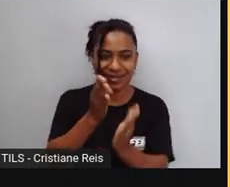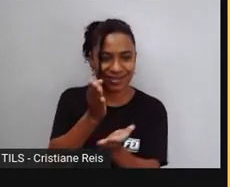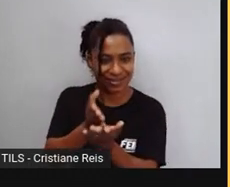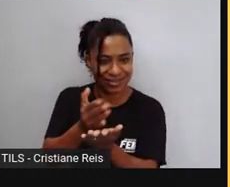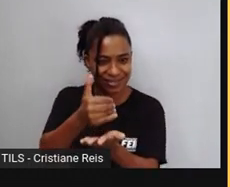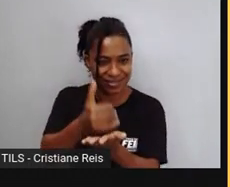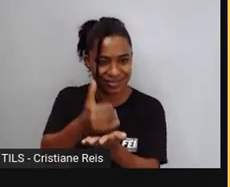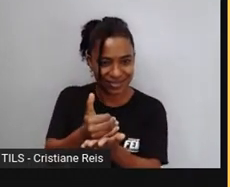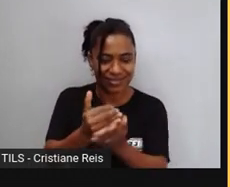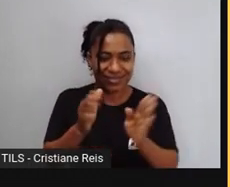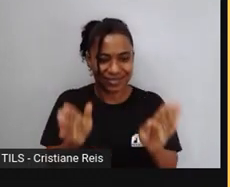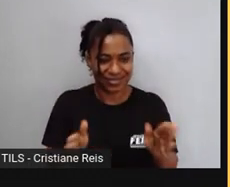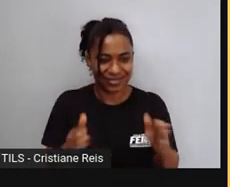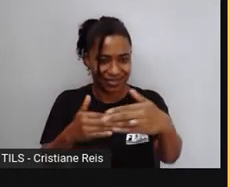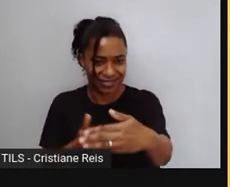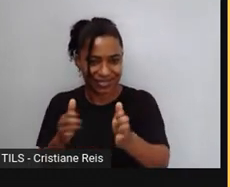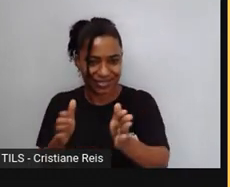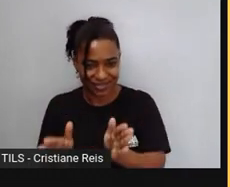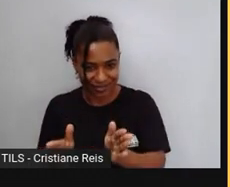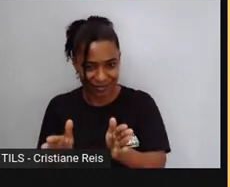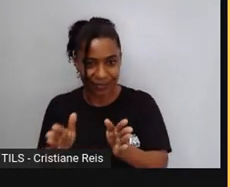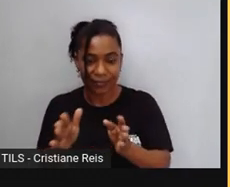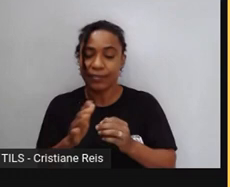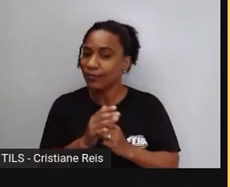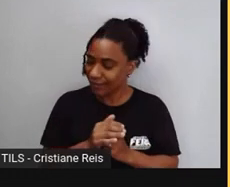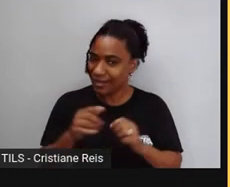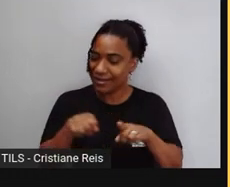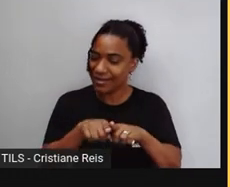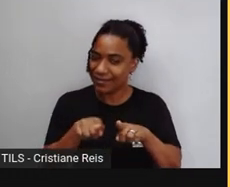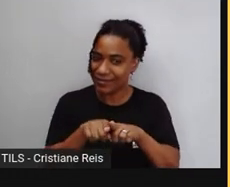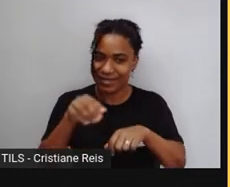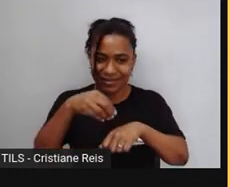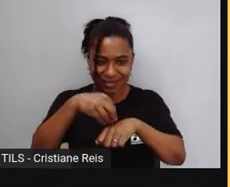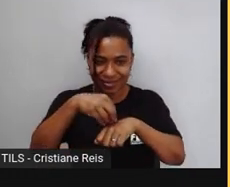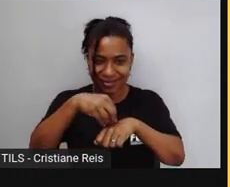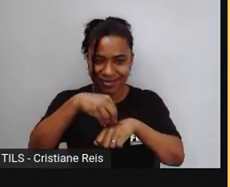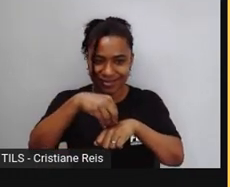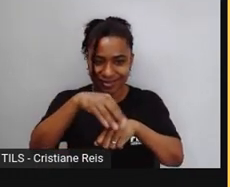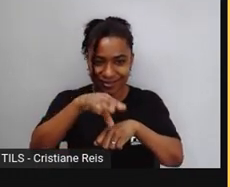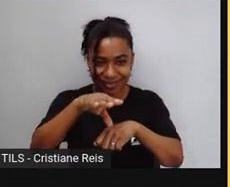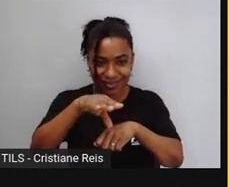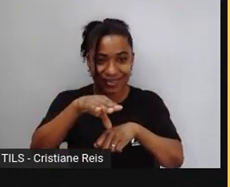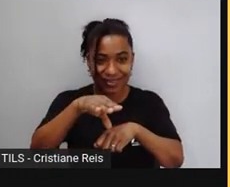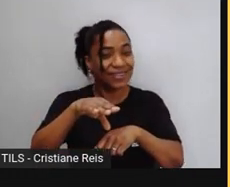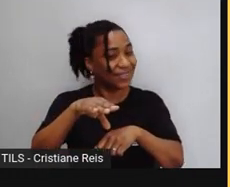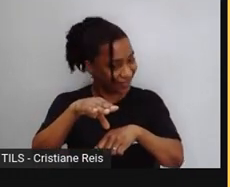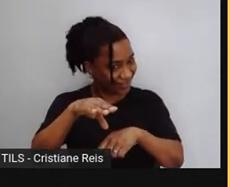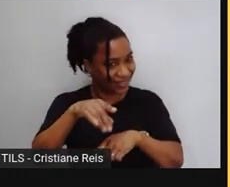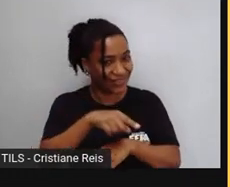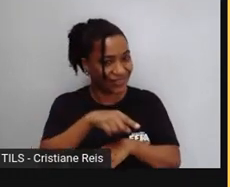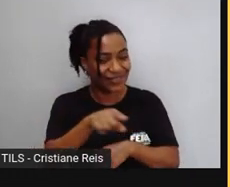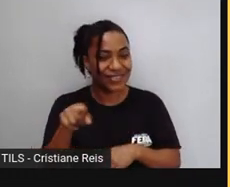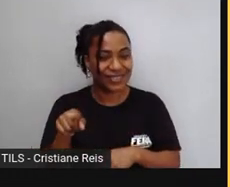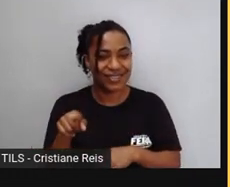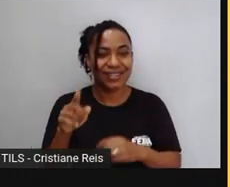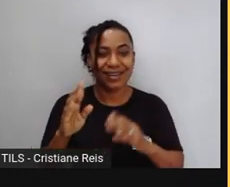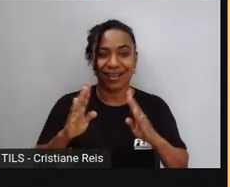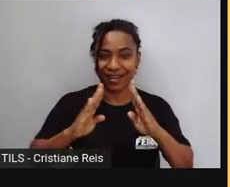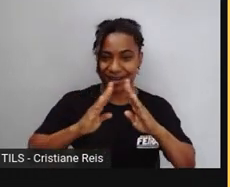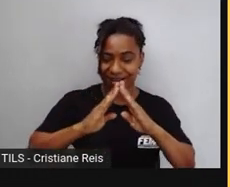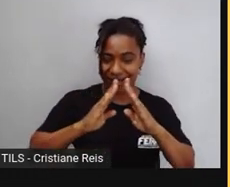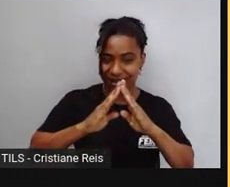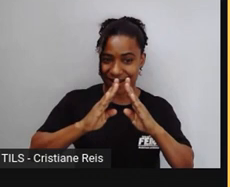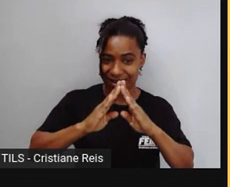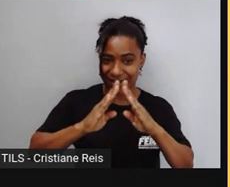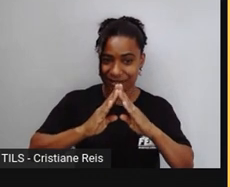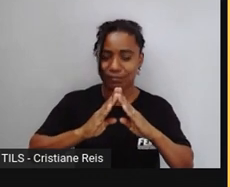Segue também aquelas dicas de organização para quando você for realizar atividade de classe. O título pode ser